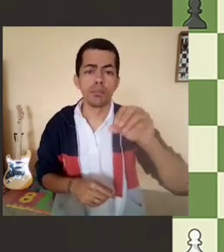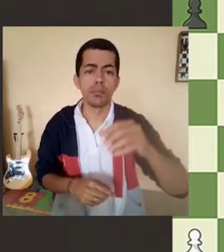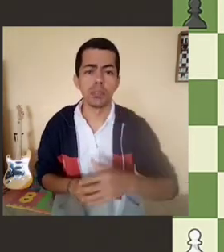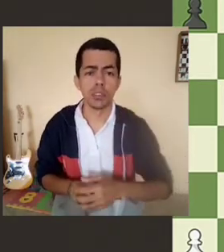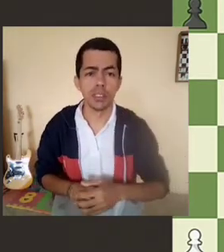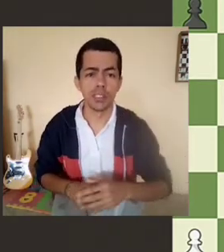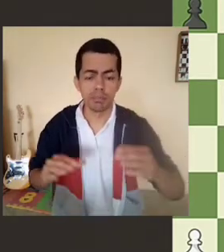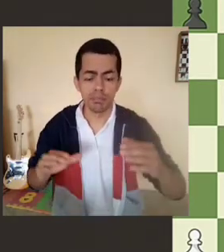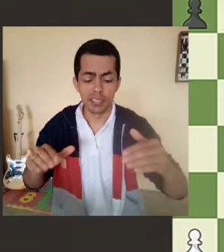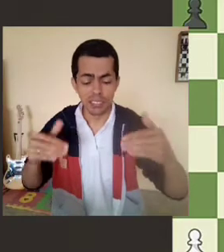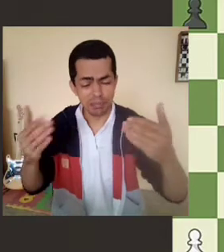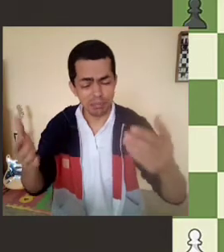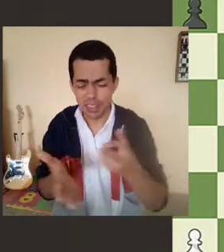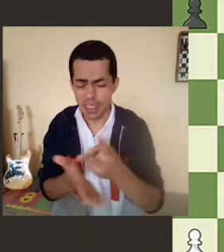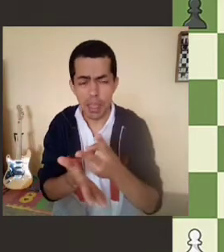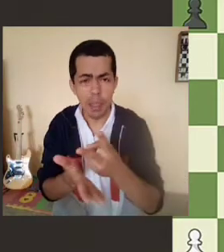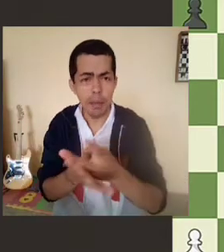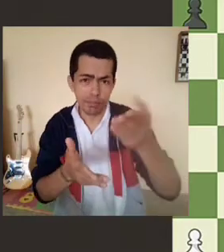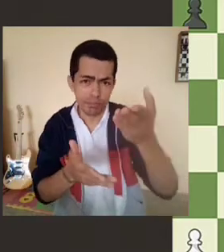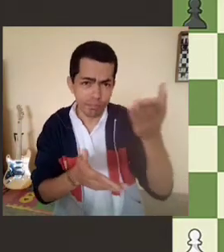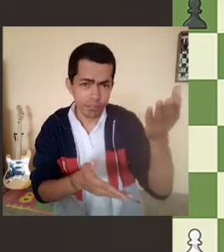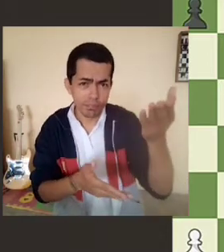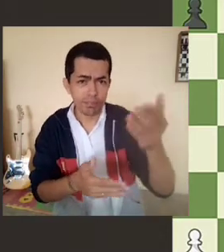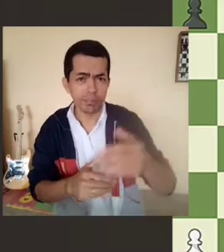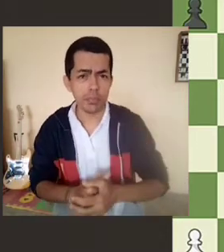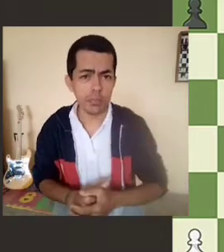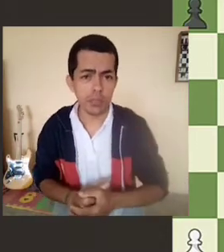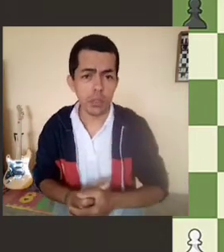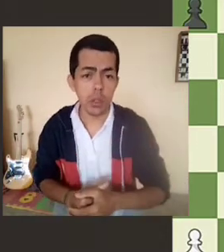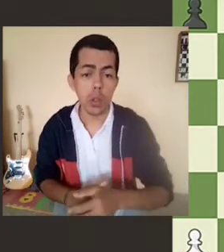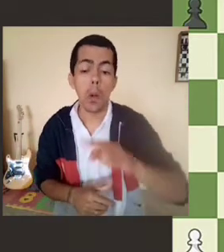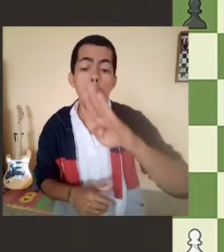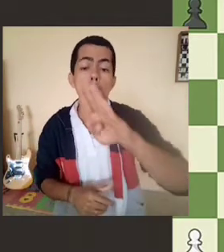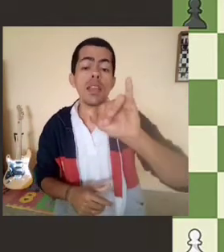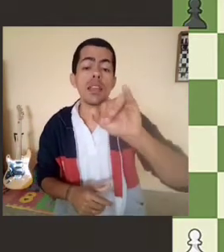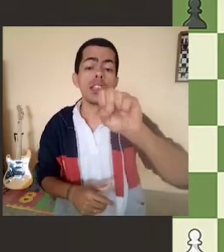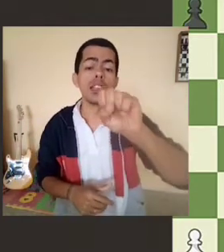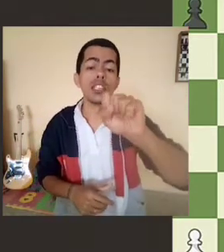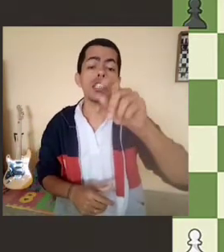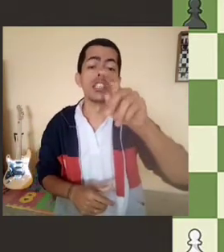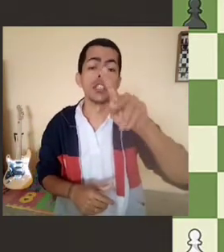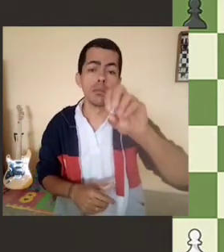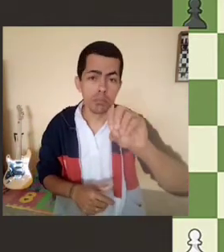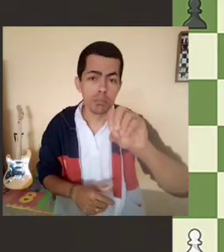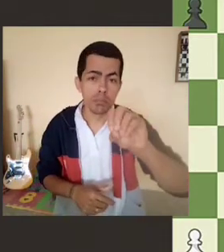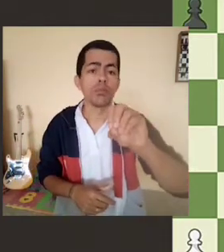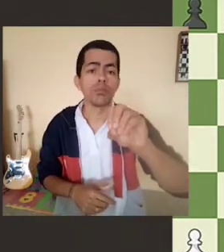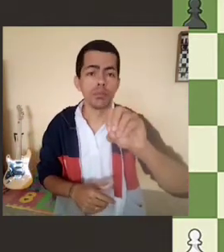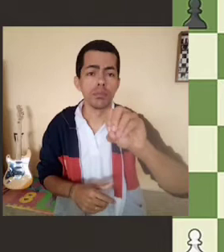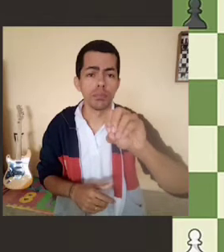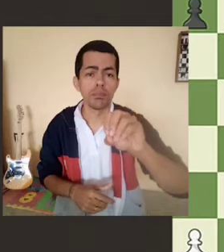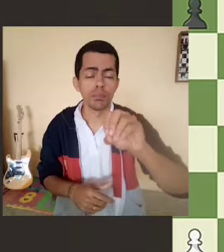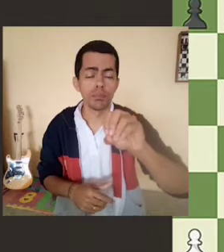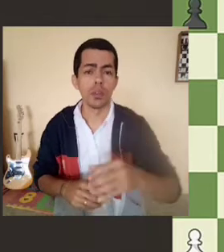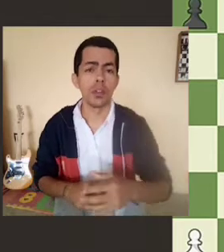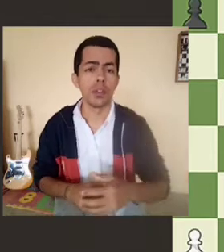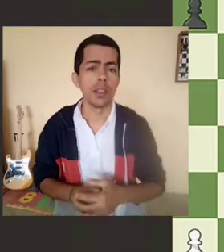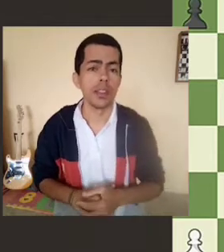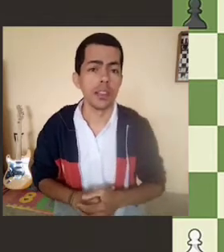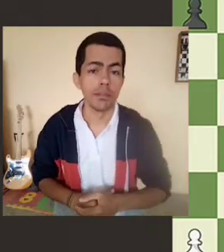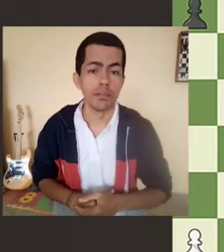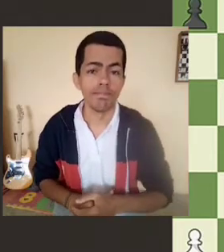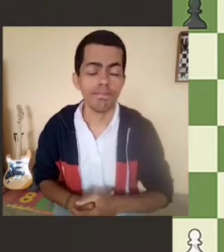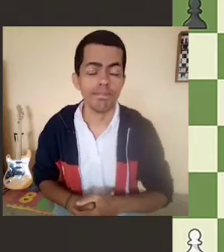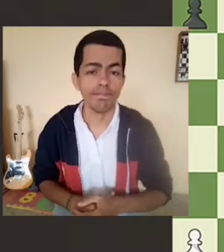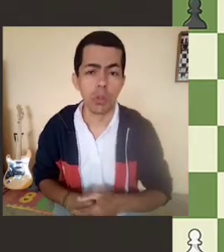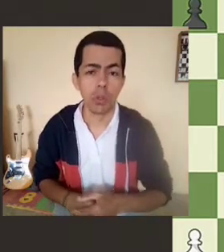O bispo, sempre. Um detalhe muito importante na hora de organizar o xadrez é observar que o rei